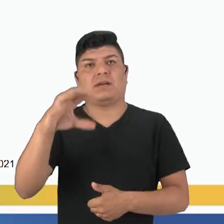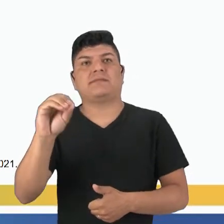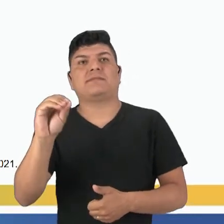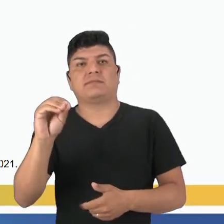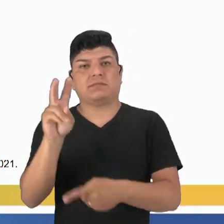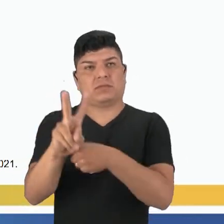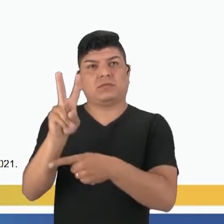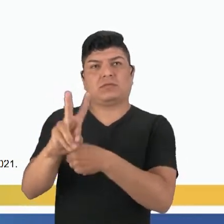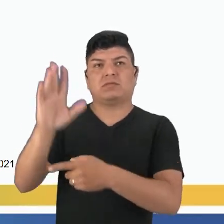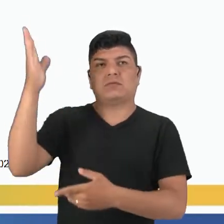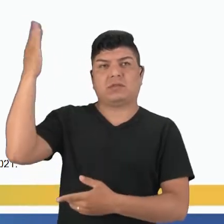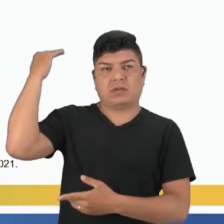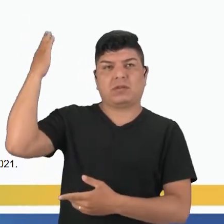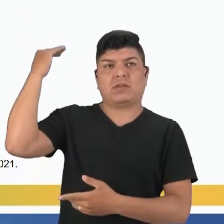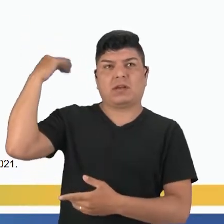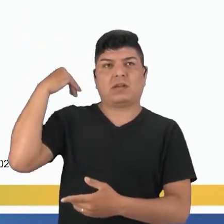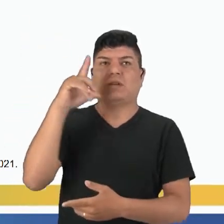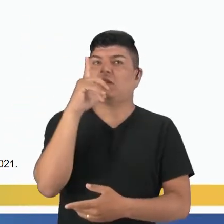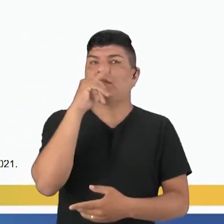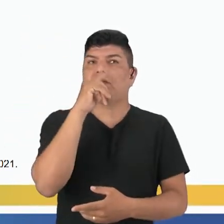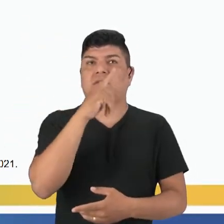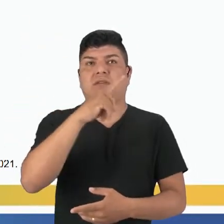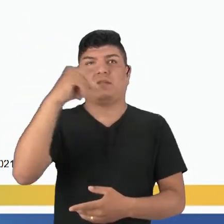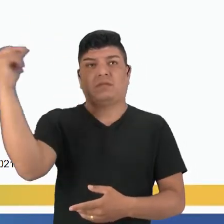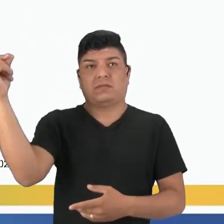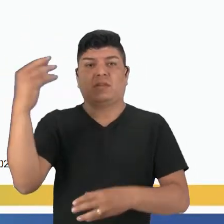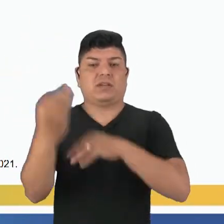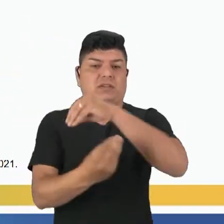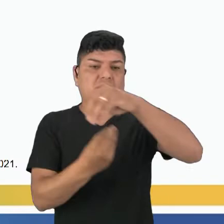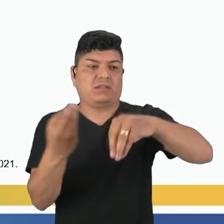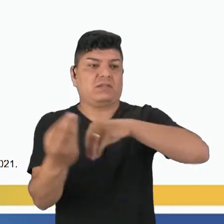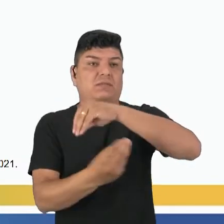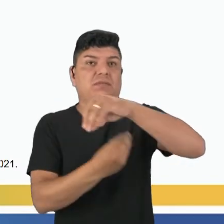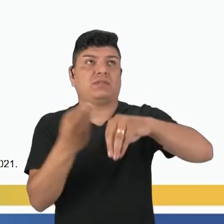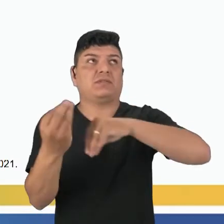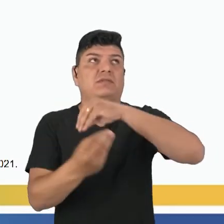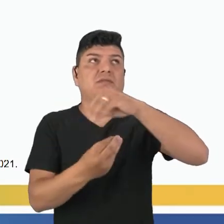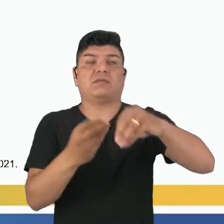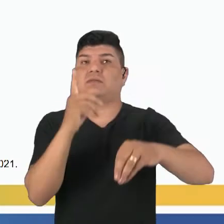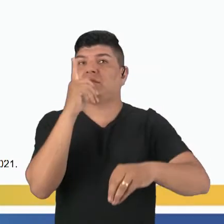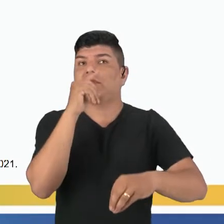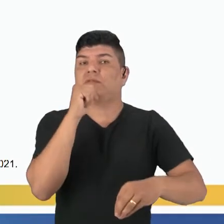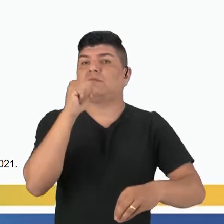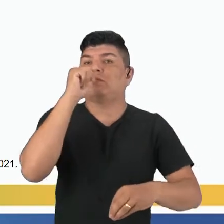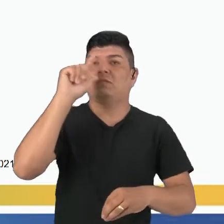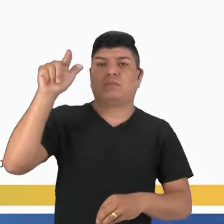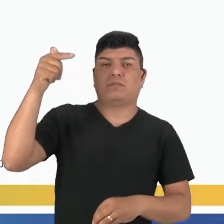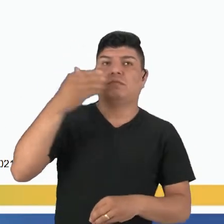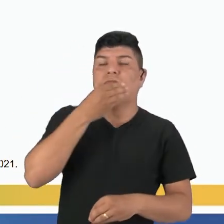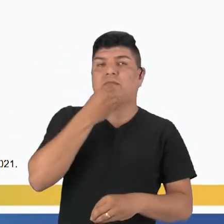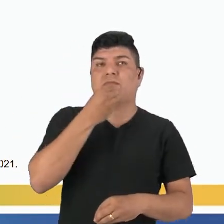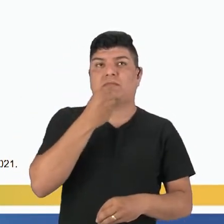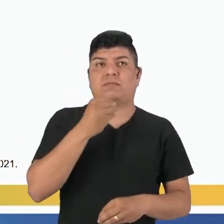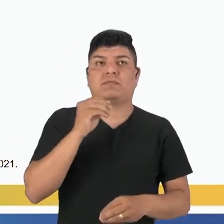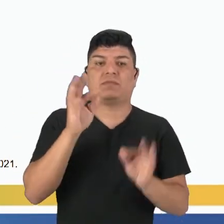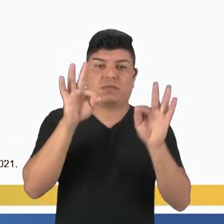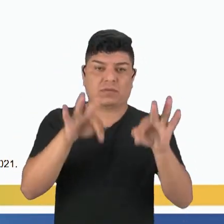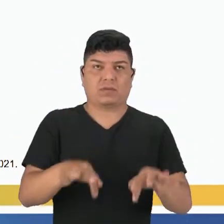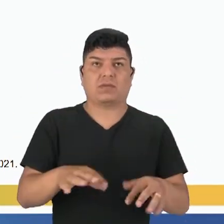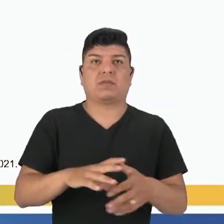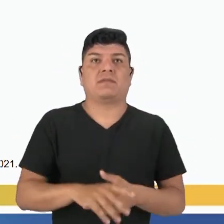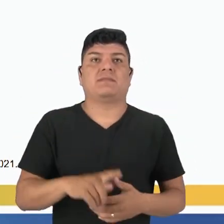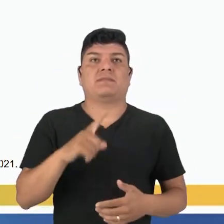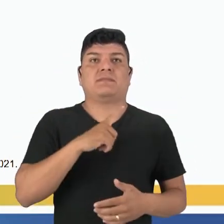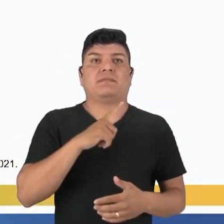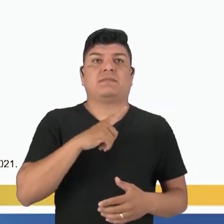do tratamento convencional. Quando a água sai daqui, ela se mistura lá com aquela água que o Iberê bebeu para fazer a correção final. Aqui tem uma